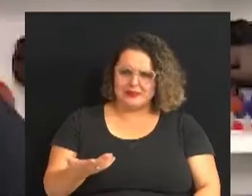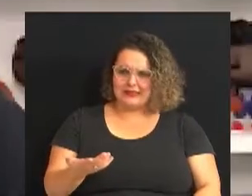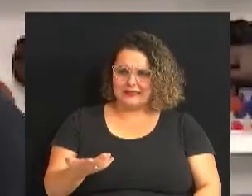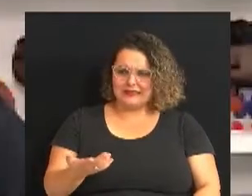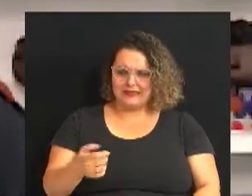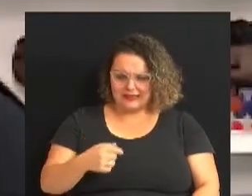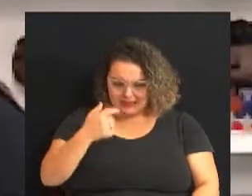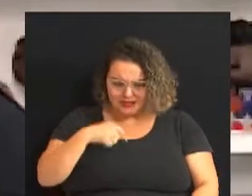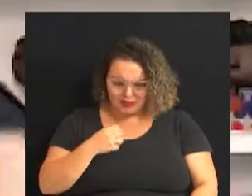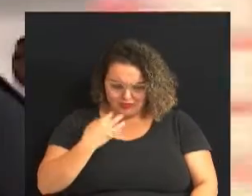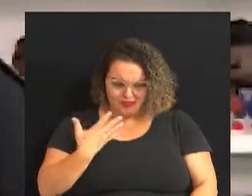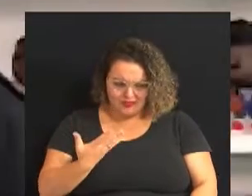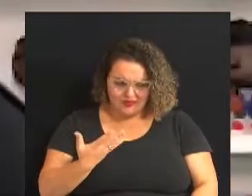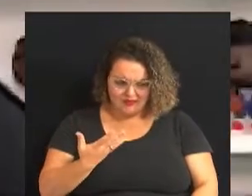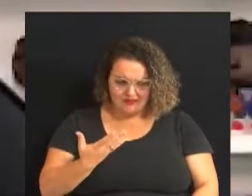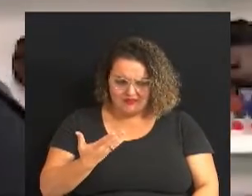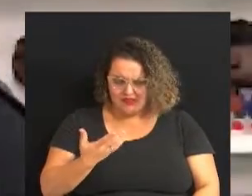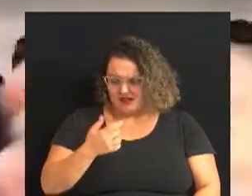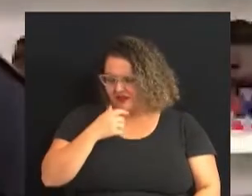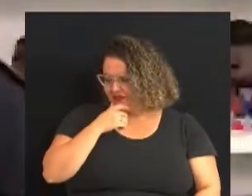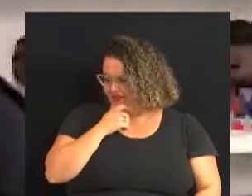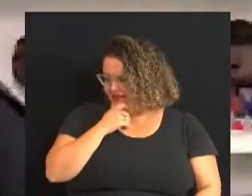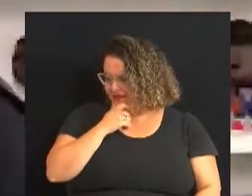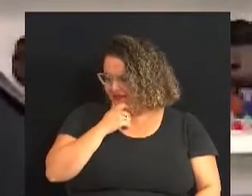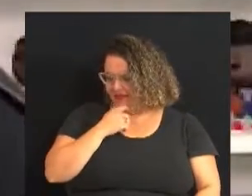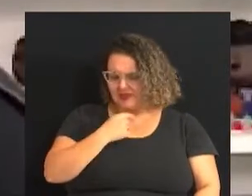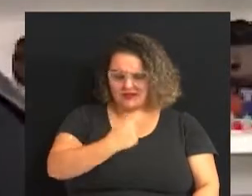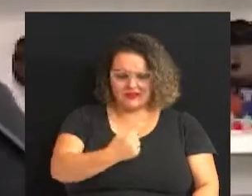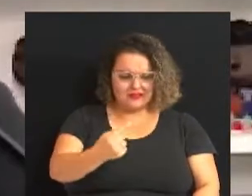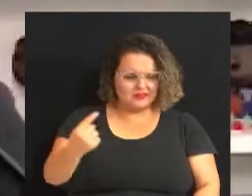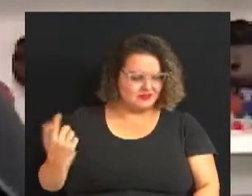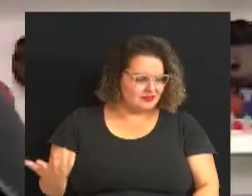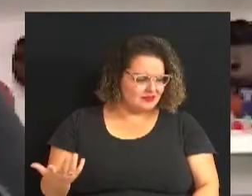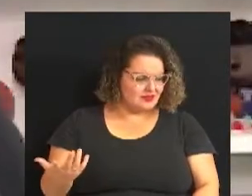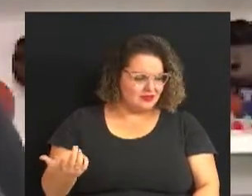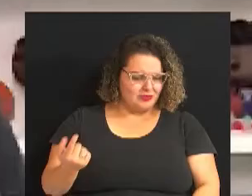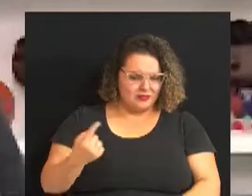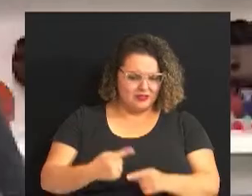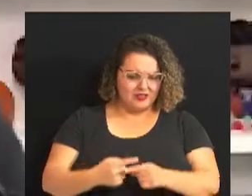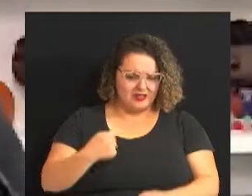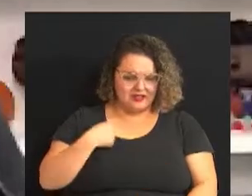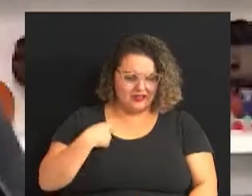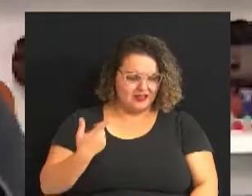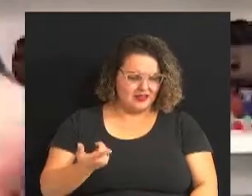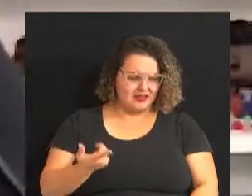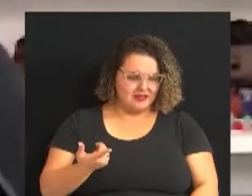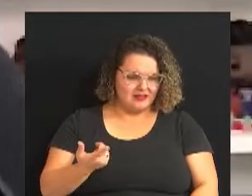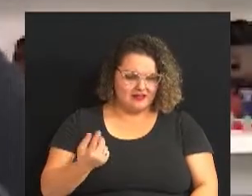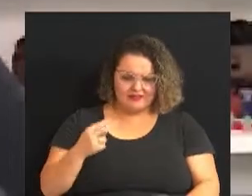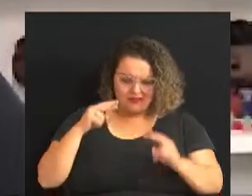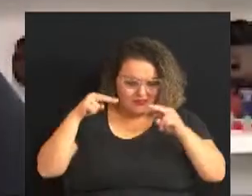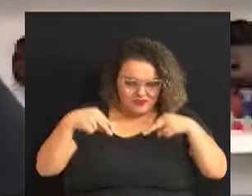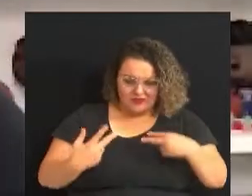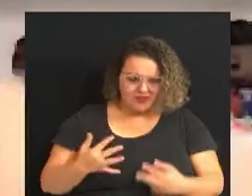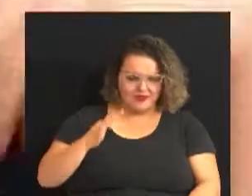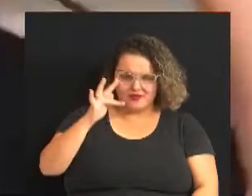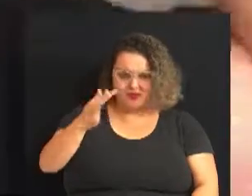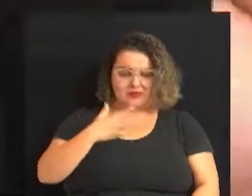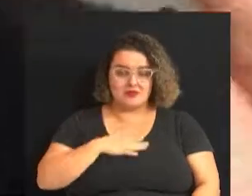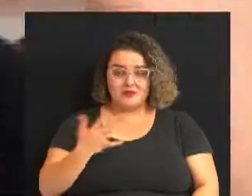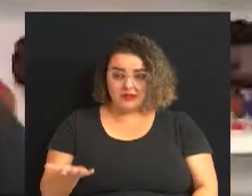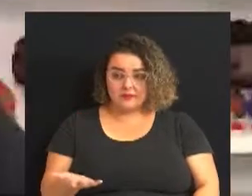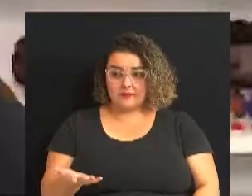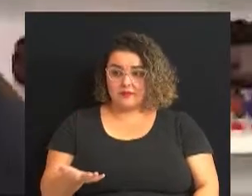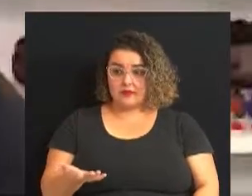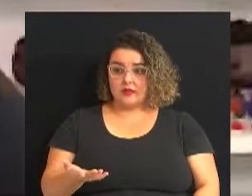bom mesmo? Será que eu tô saindo de cada lugar porque eles não vê futuro para mim? E ele